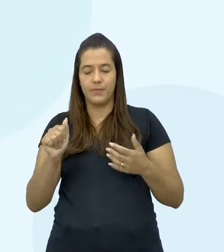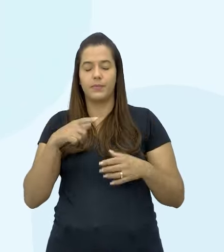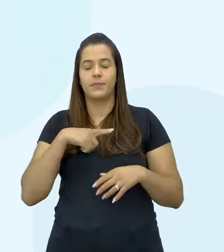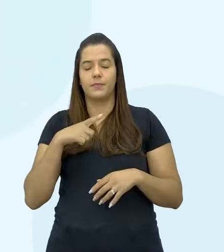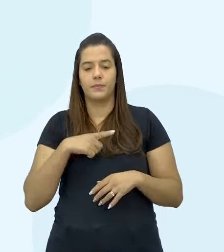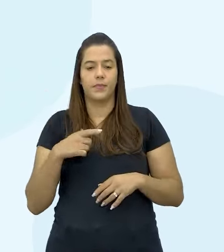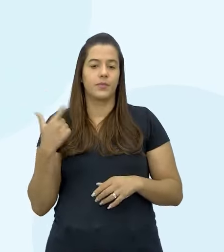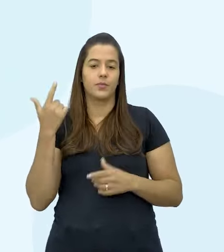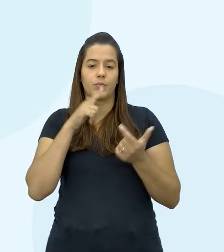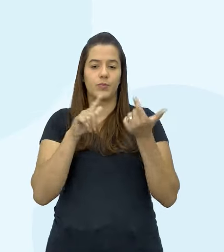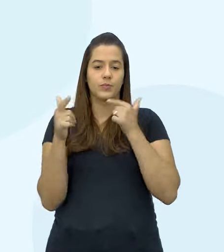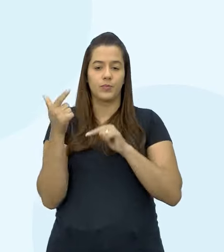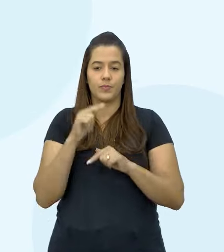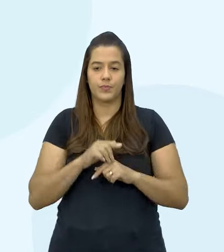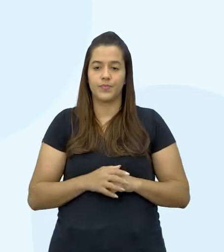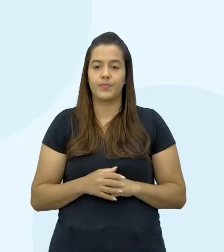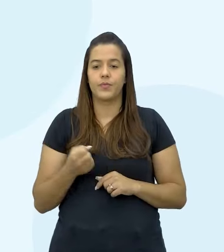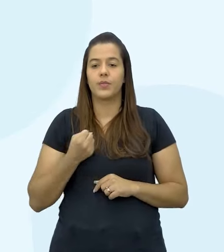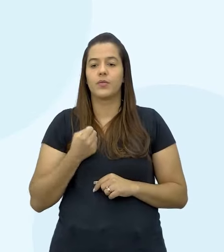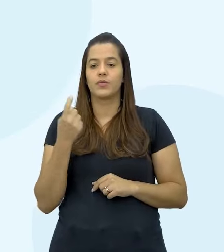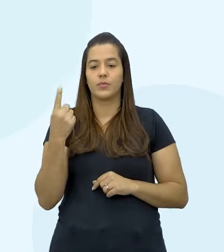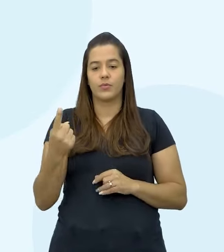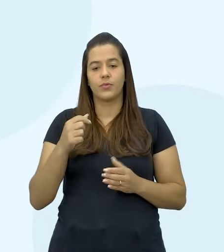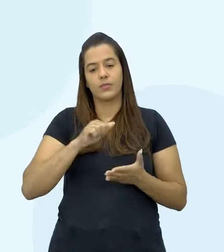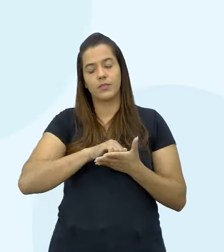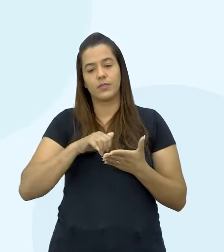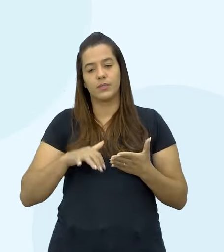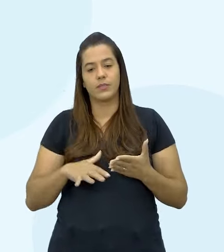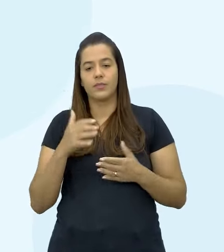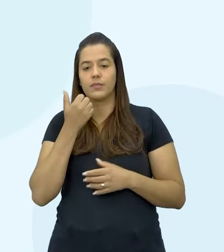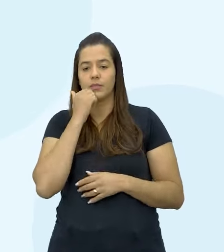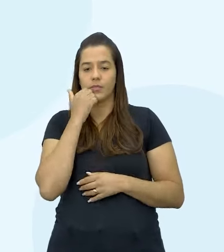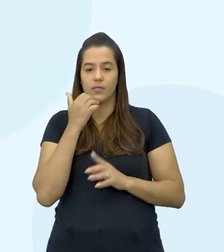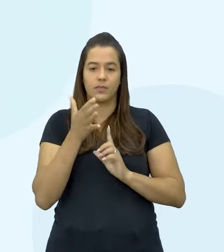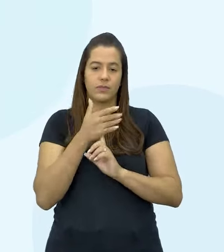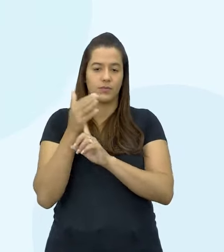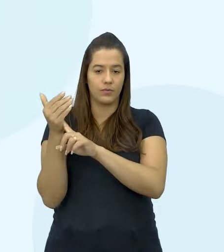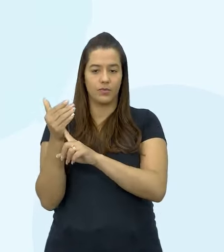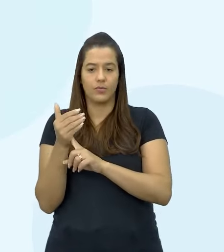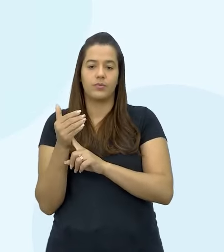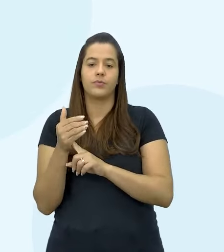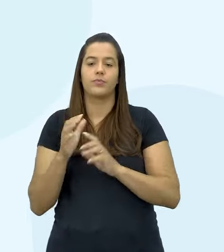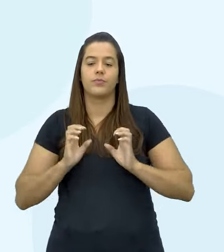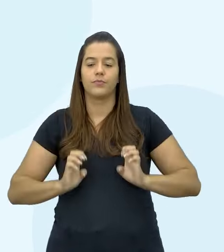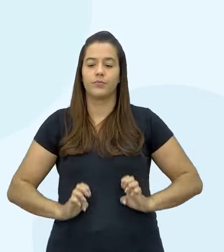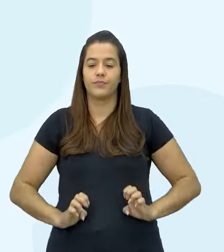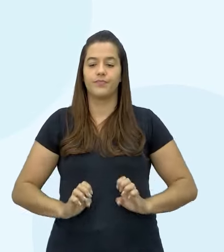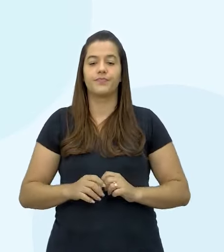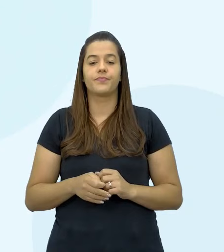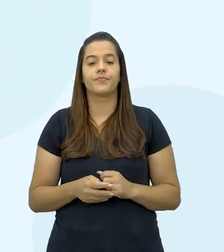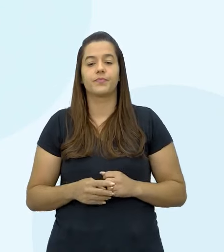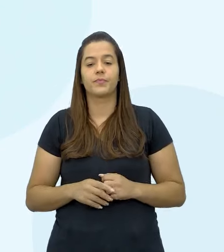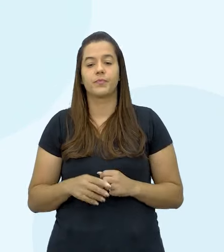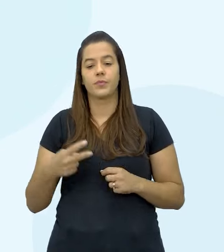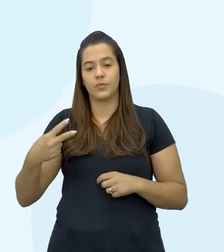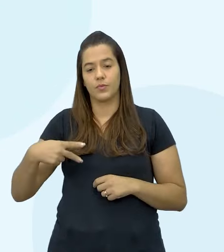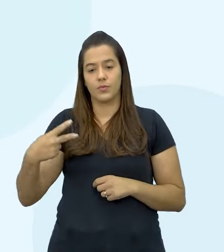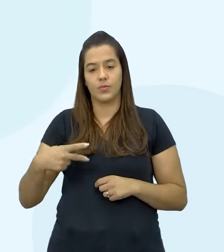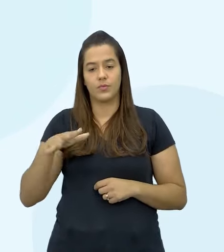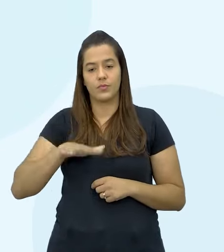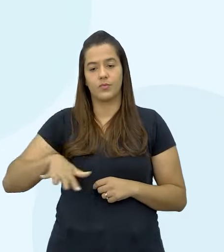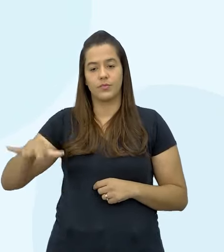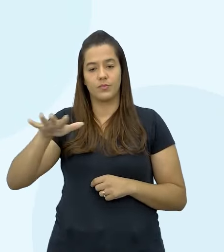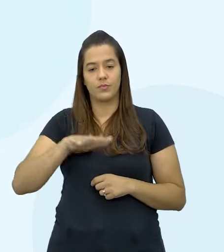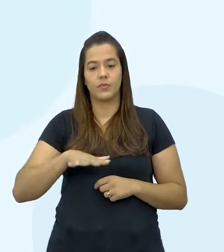Então você está vendo aí o componente 1, Ciência, Tecnologia e Ética, componente 2, Transformações do Espaço Geográfico e